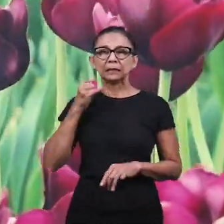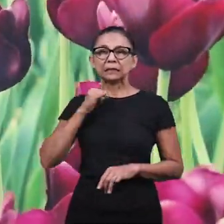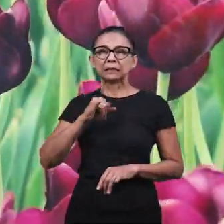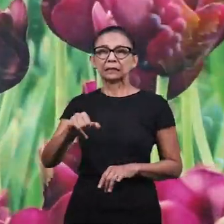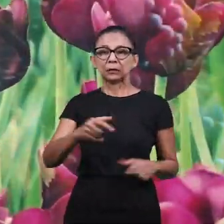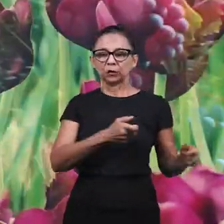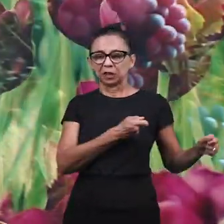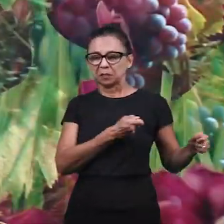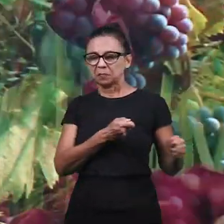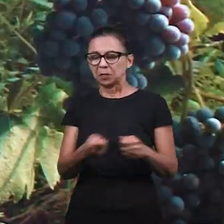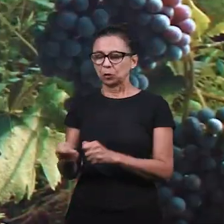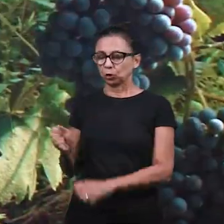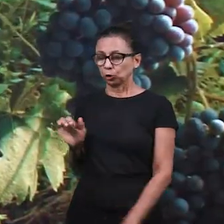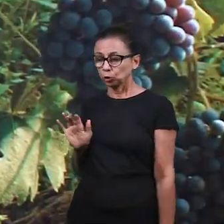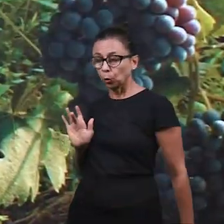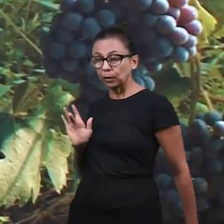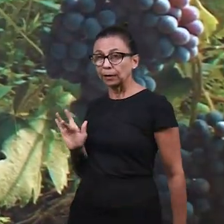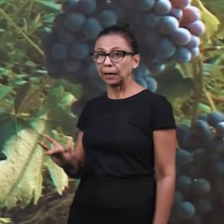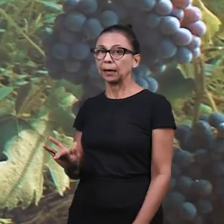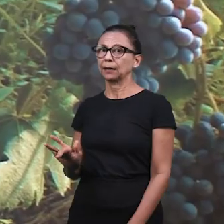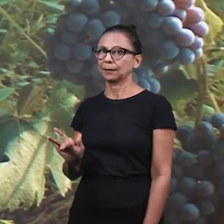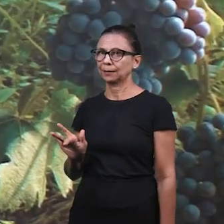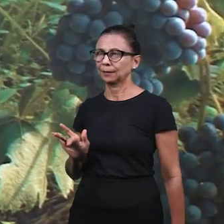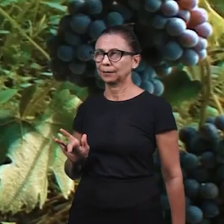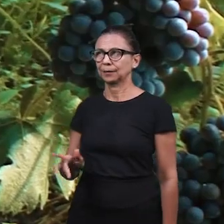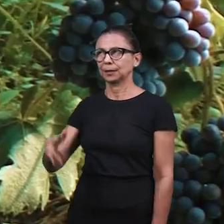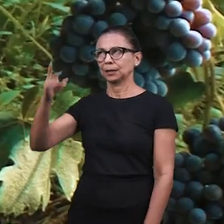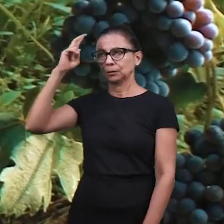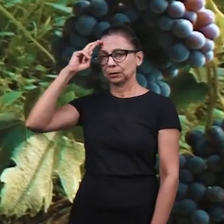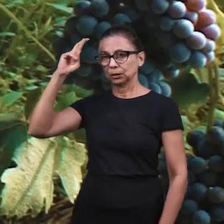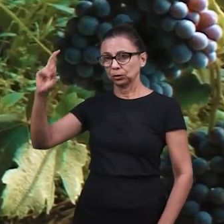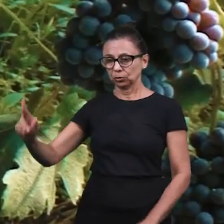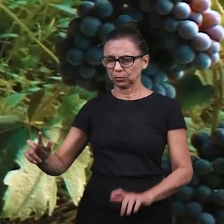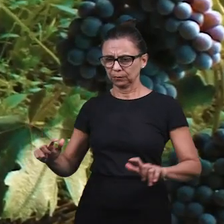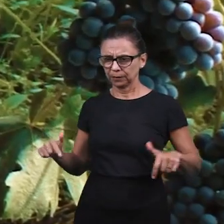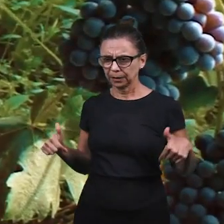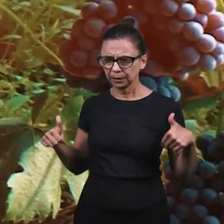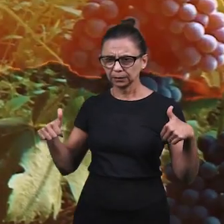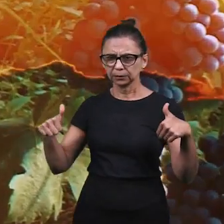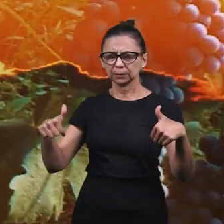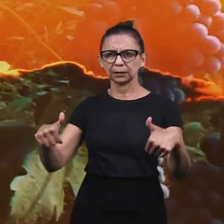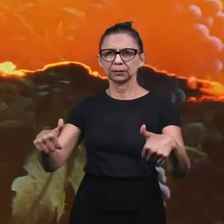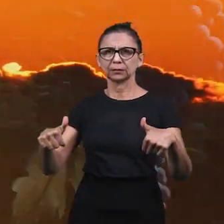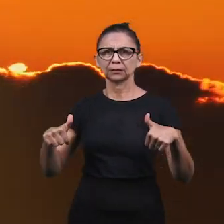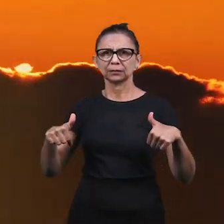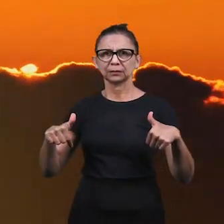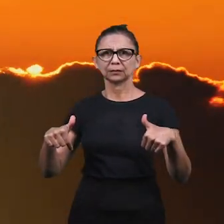povo tocar na menina dos olhos de Deus tocará.